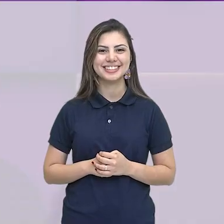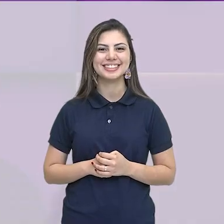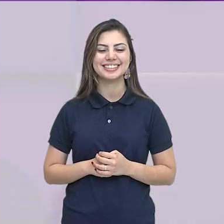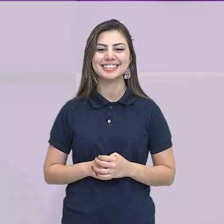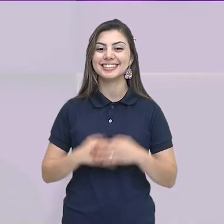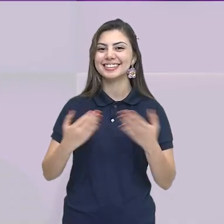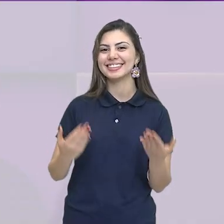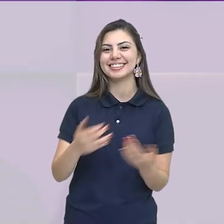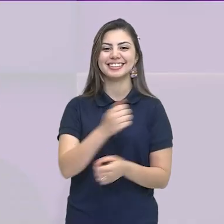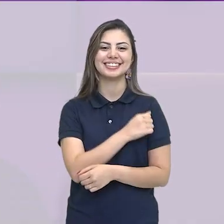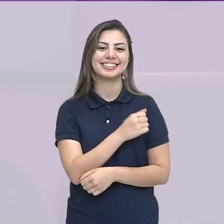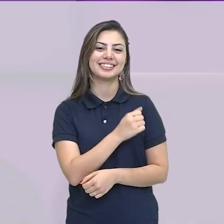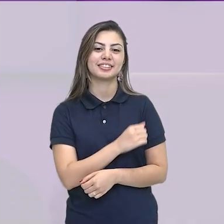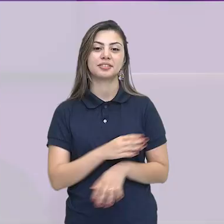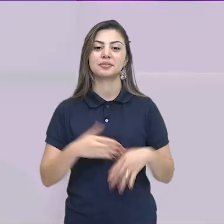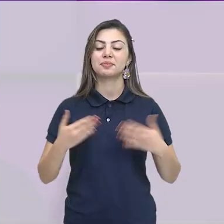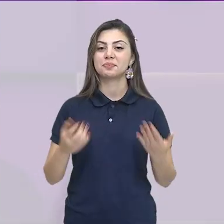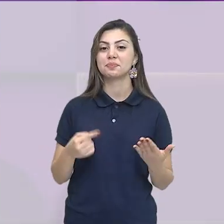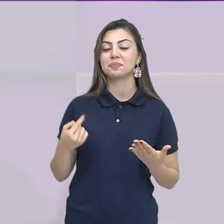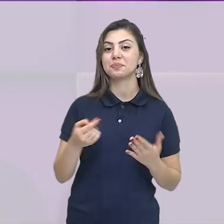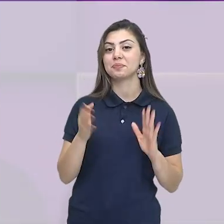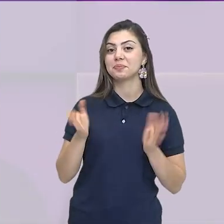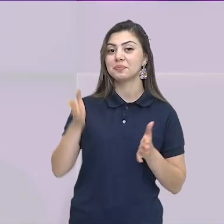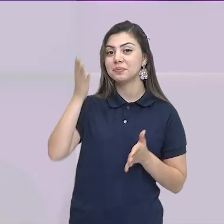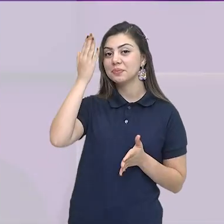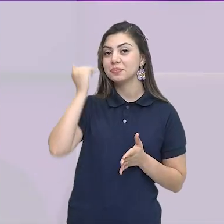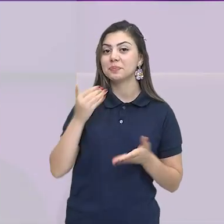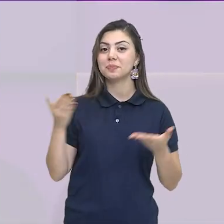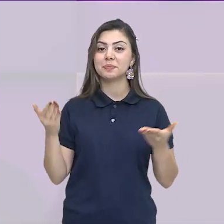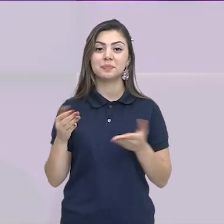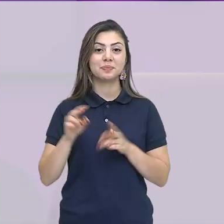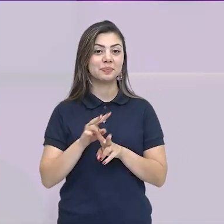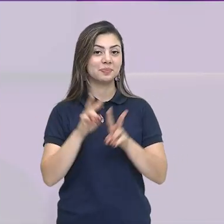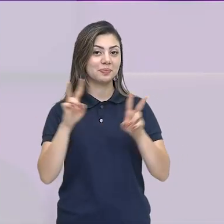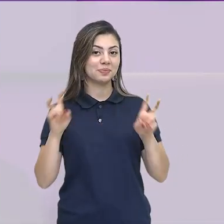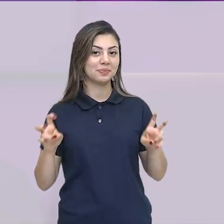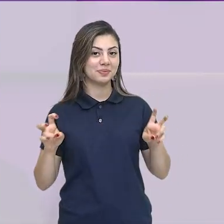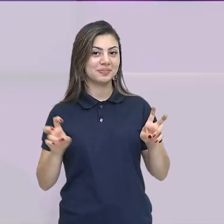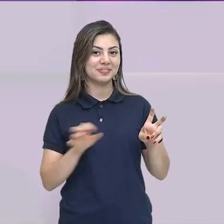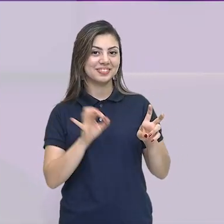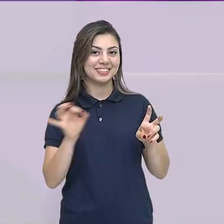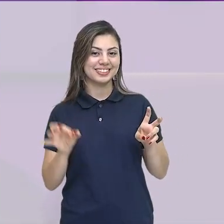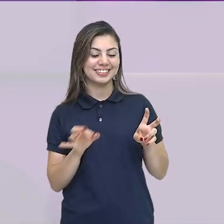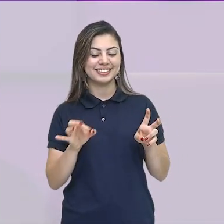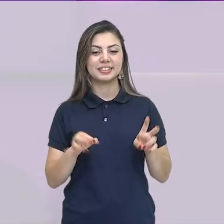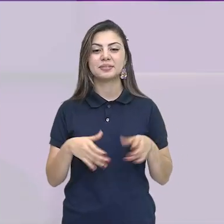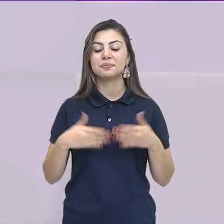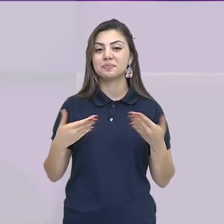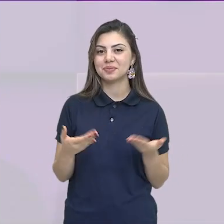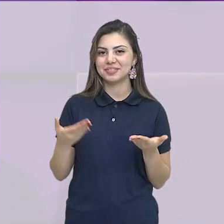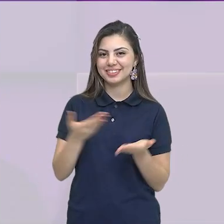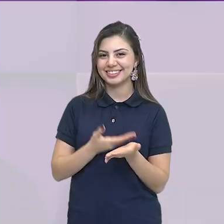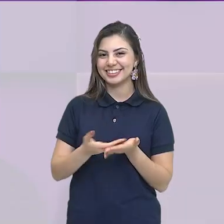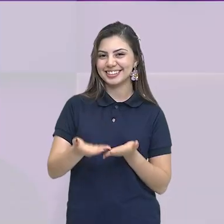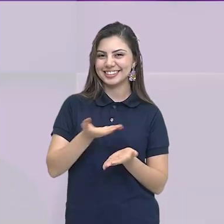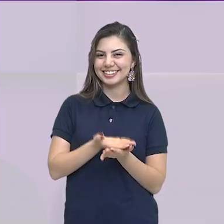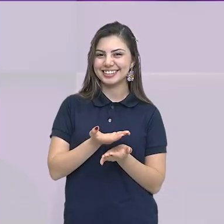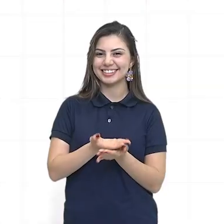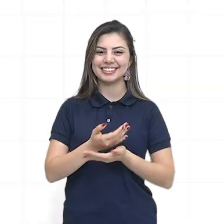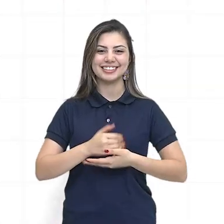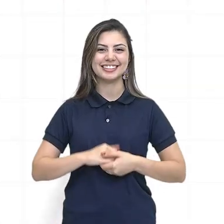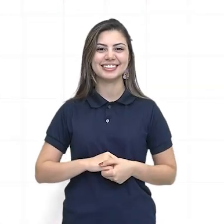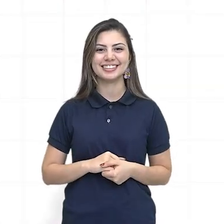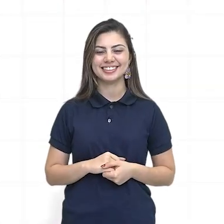Muito bem, queridos alunos, agora que temos conhecimento do objeto de estudo de hoje, vamos dar início à nossa